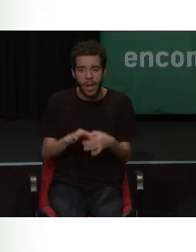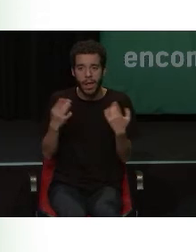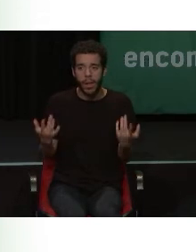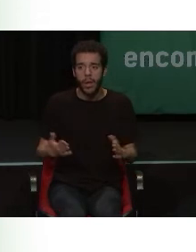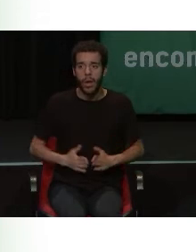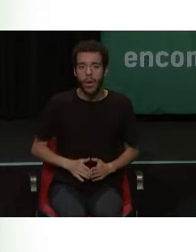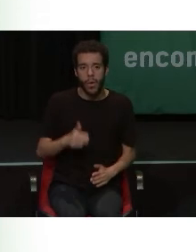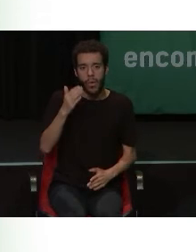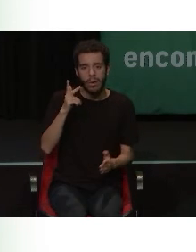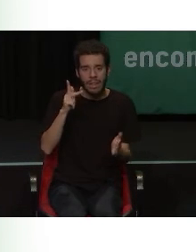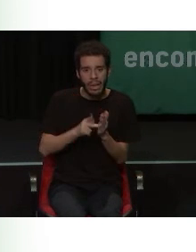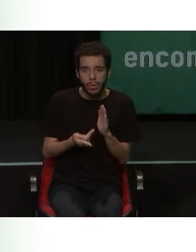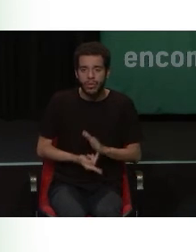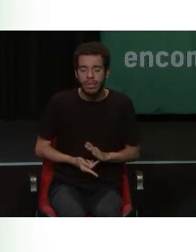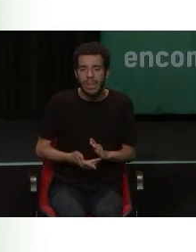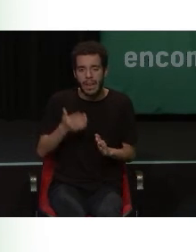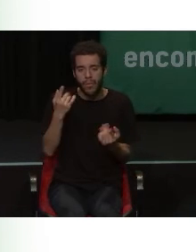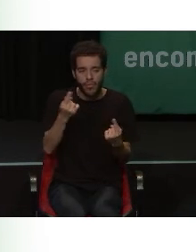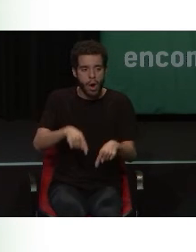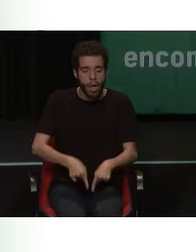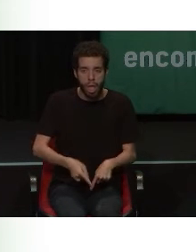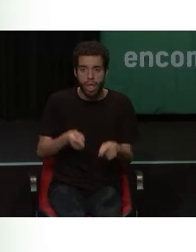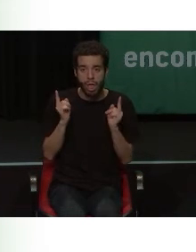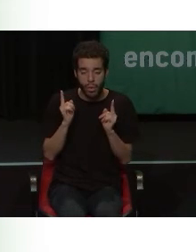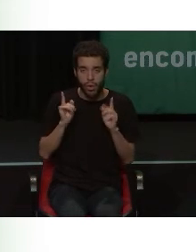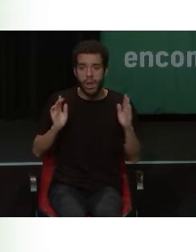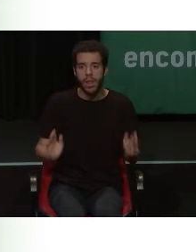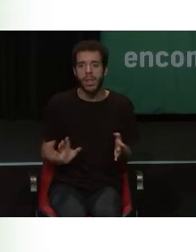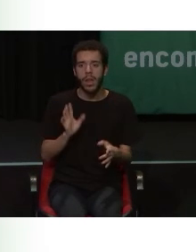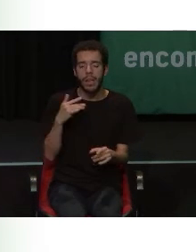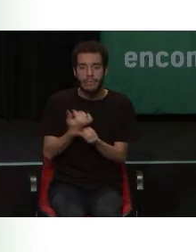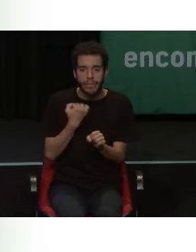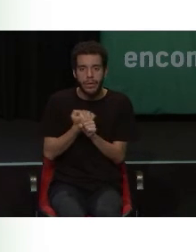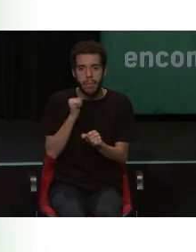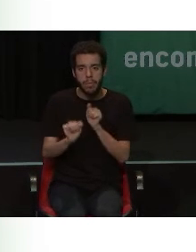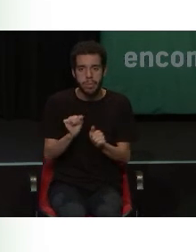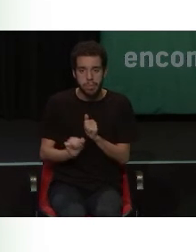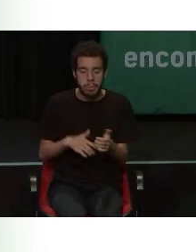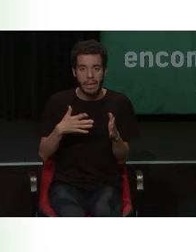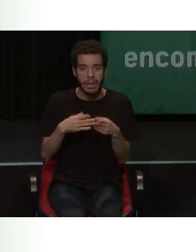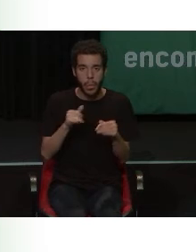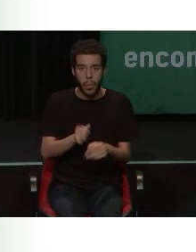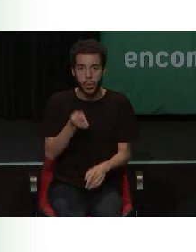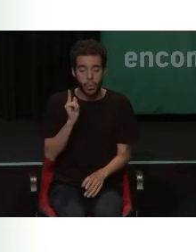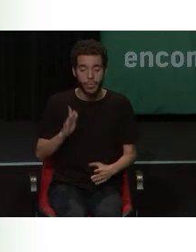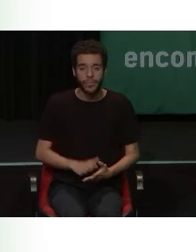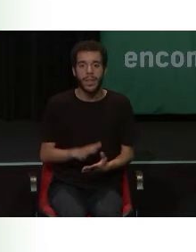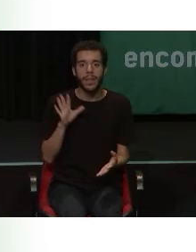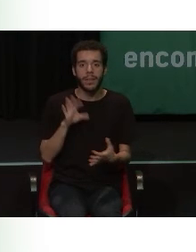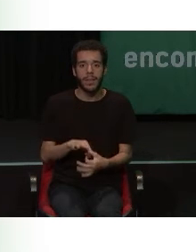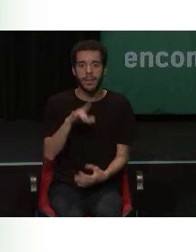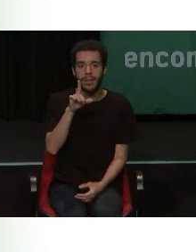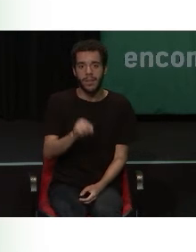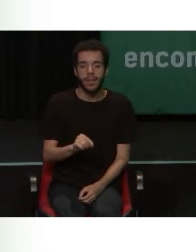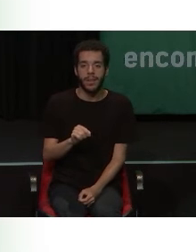as didn't capacidades approve tecnológicas this only e because as they funcionalidades, didn't digamos believe in assim, the da technology. solução. Prendeu-se também com